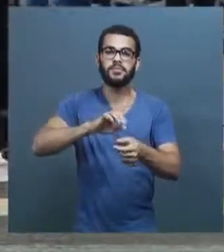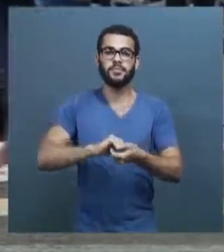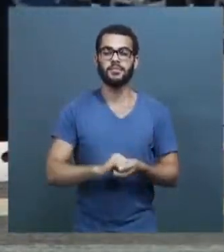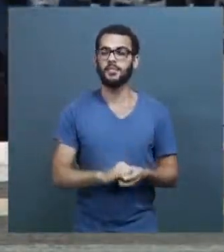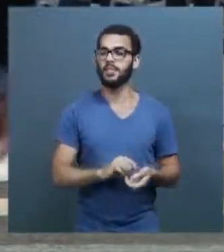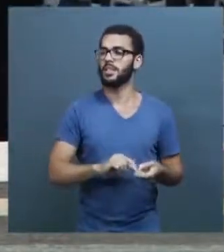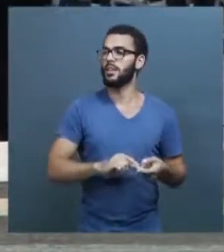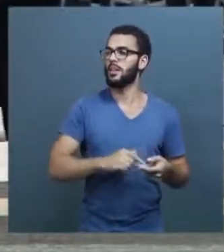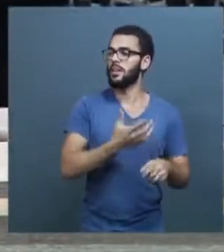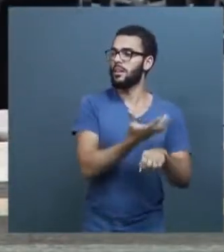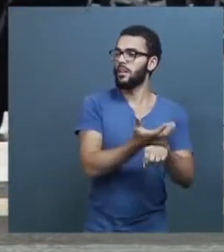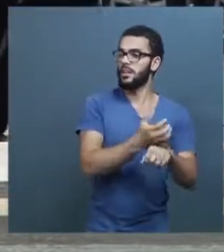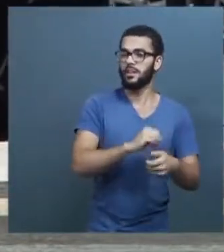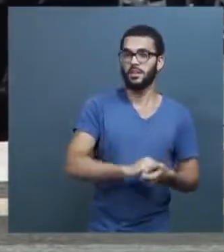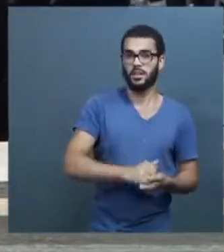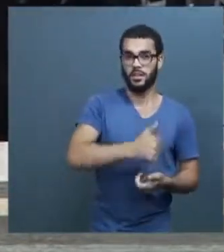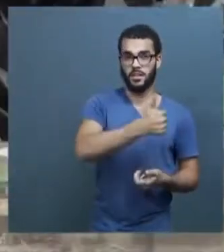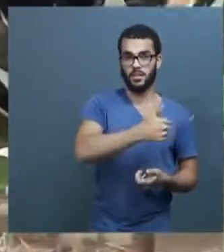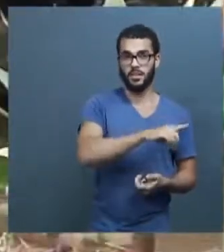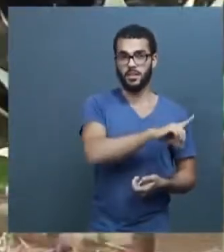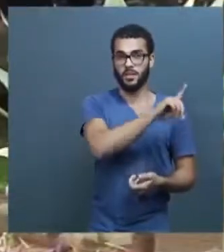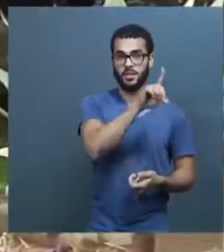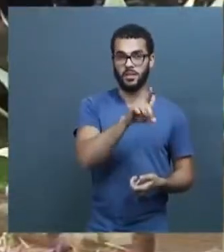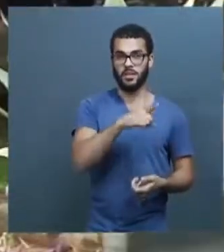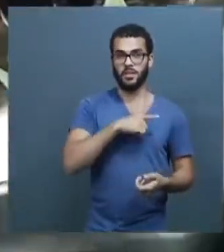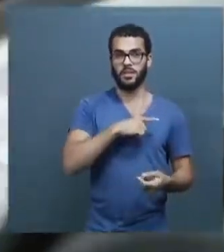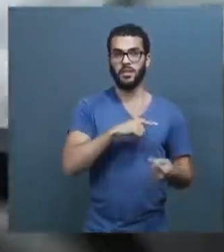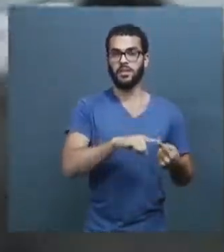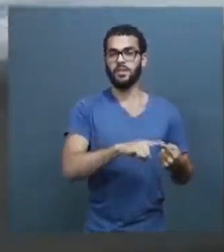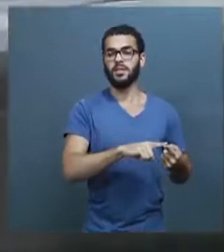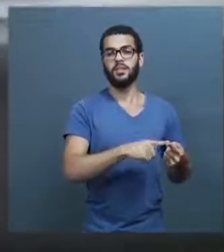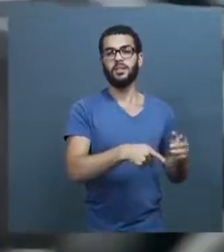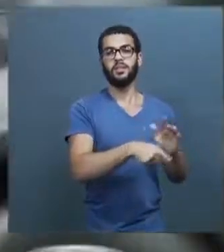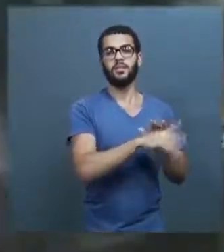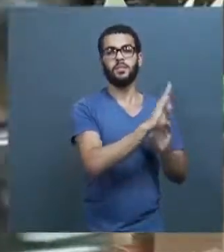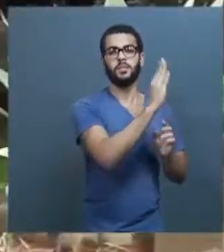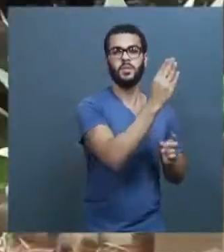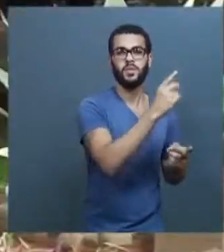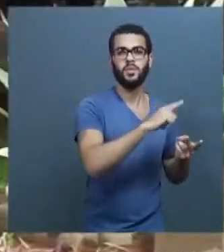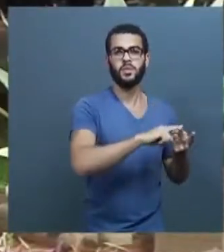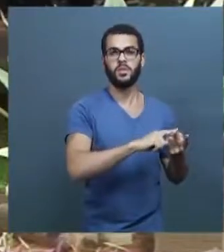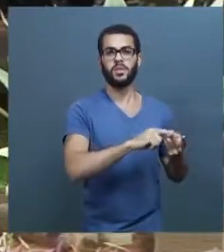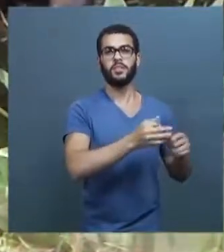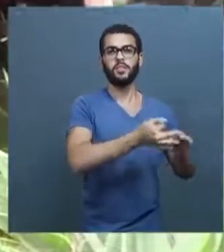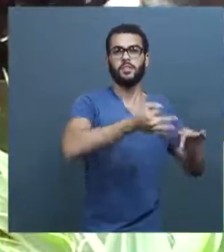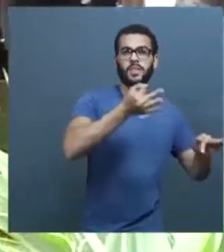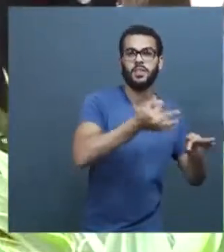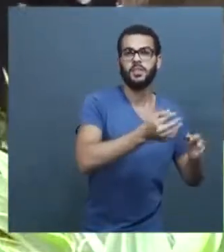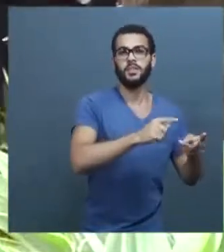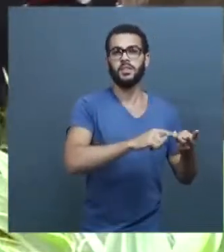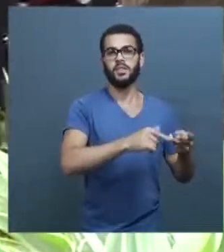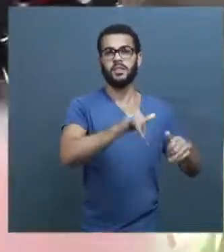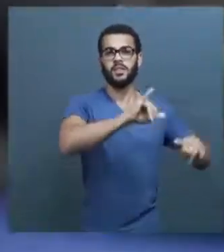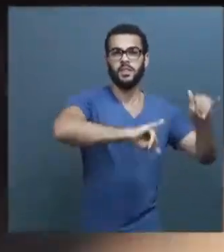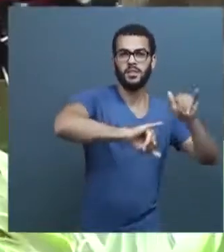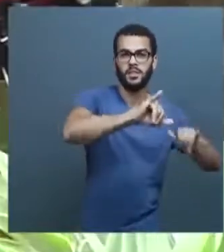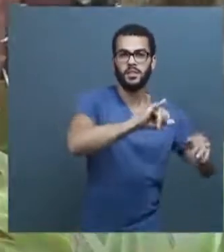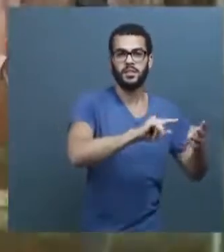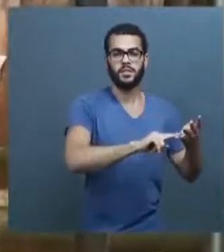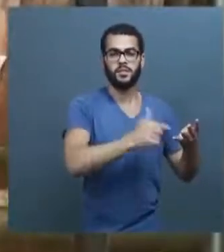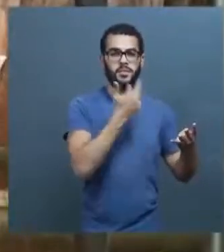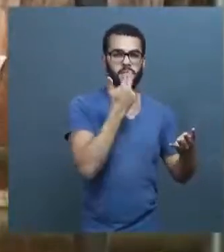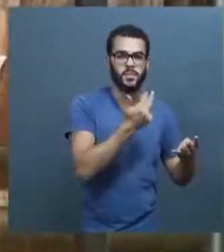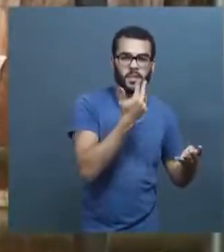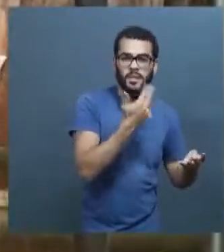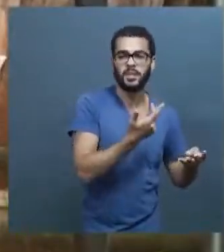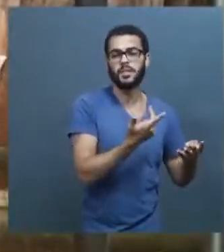Então, no primeiro dia, tem as disciplinas de biologia, física, geografia, história, língua estrangeira, espanhol,